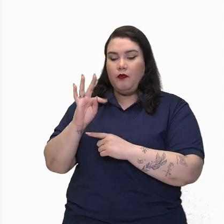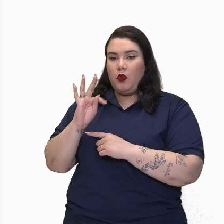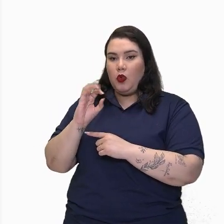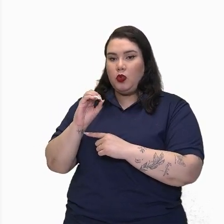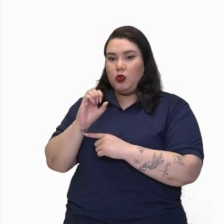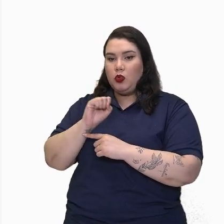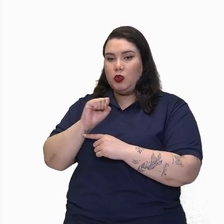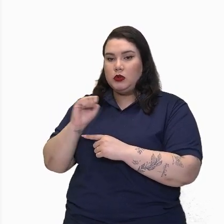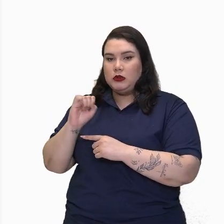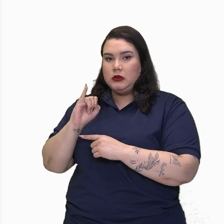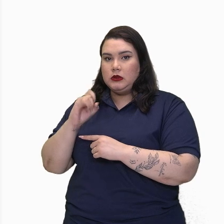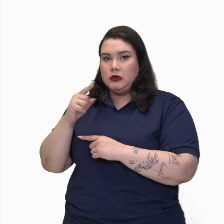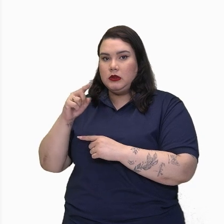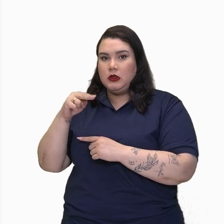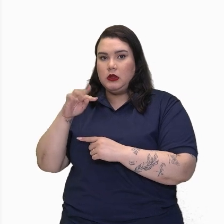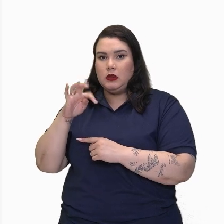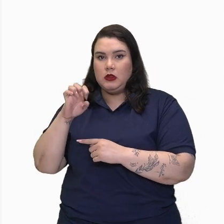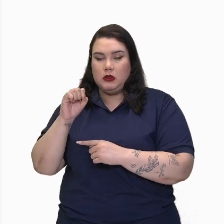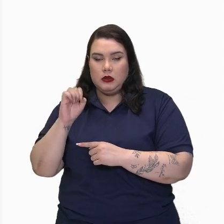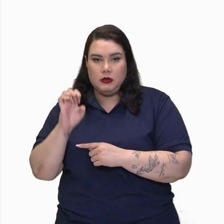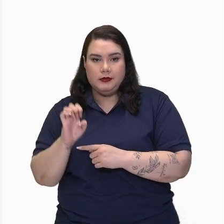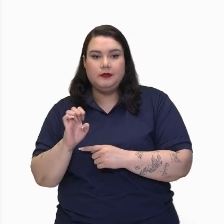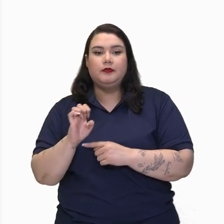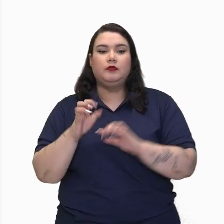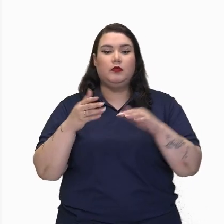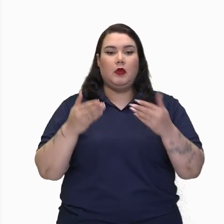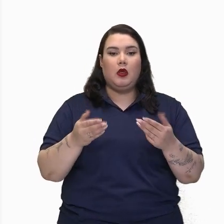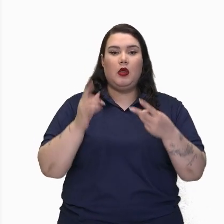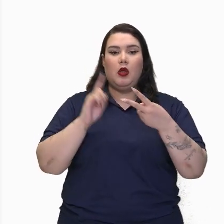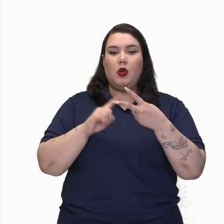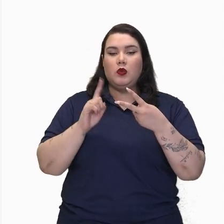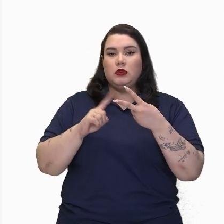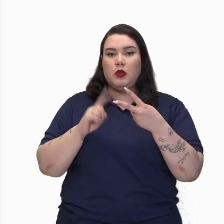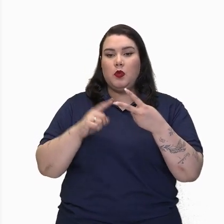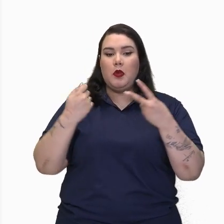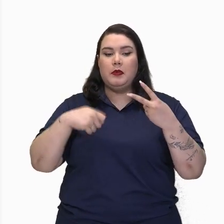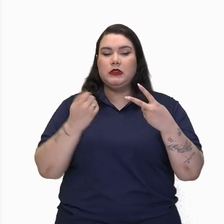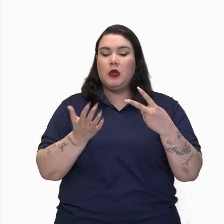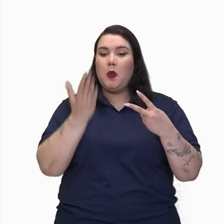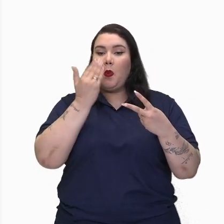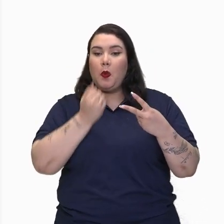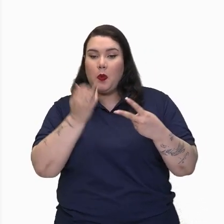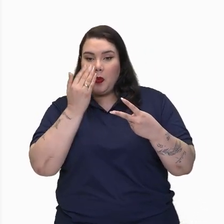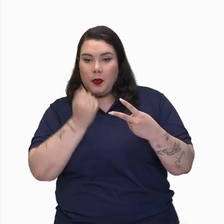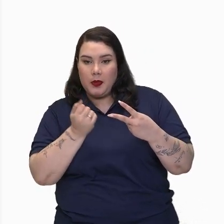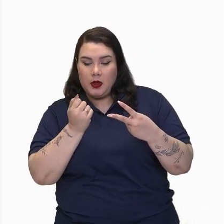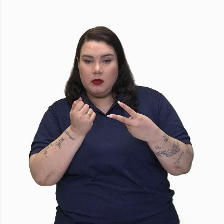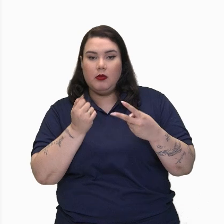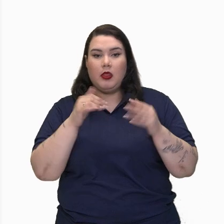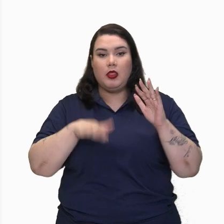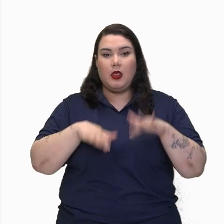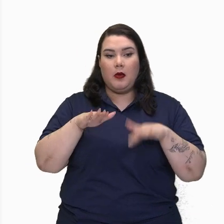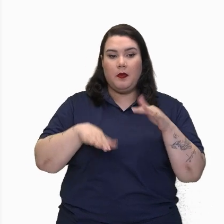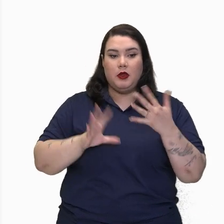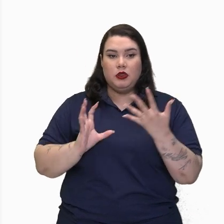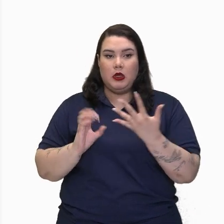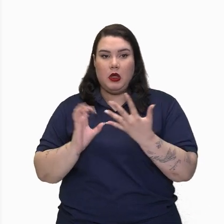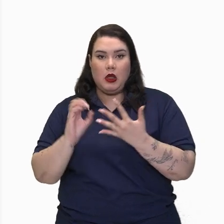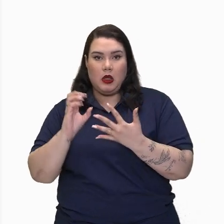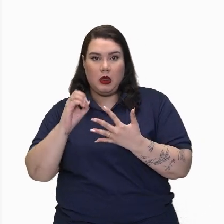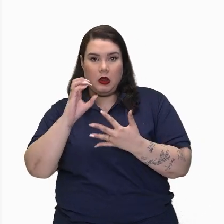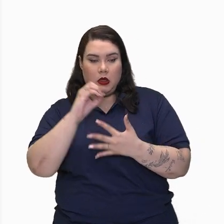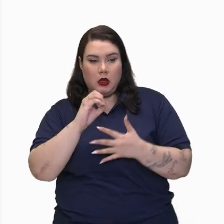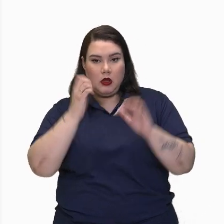Os consumidores, o consumidor já diz, ele precisa consumir, precisa se alimentar. E aí, dependendo da cadeia alimentar que eu